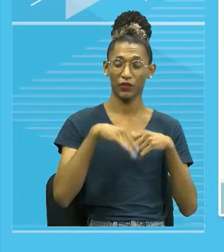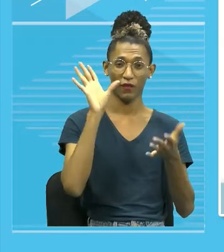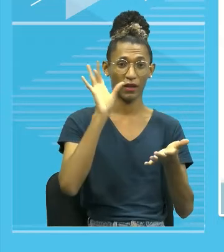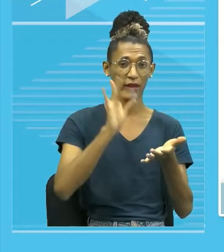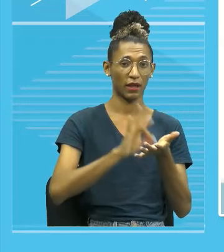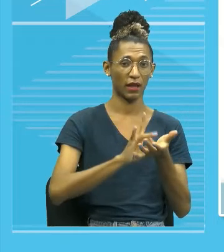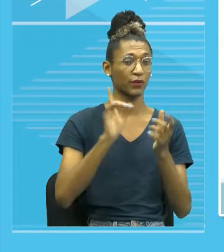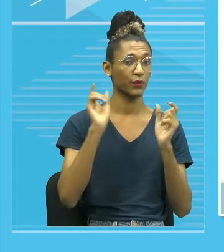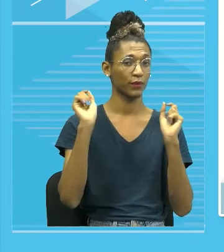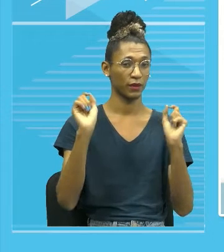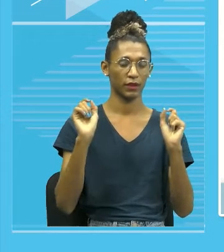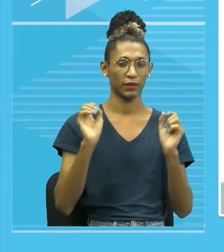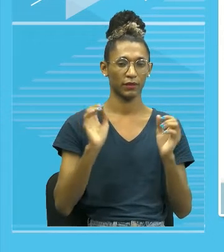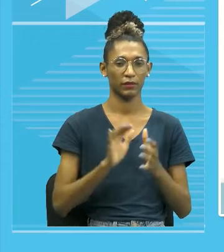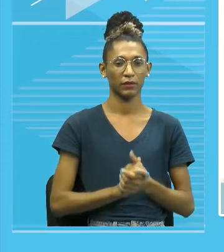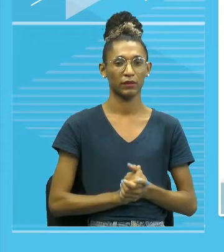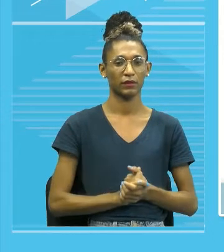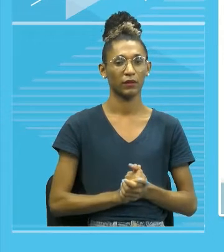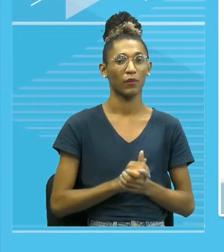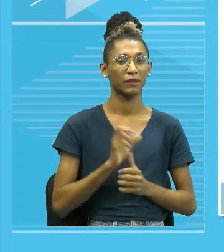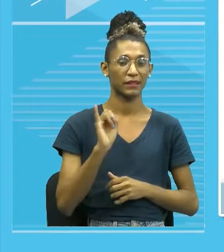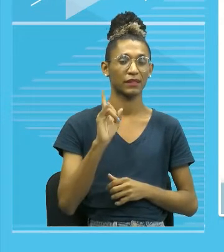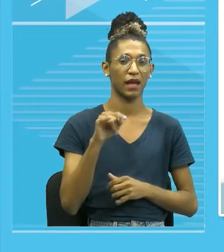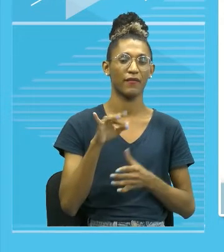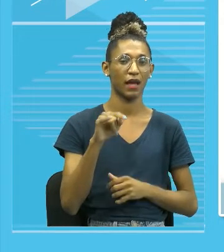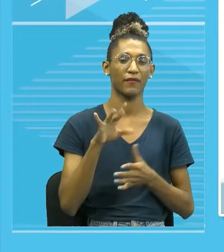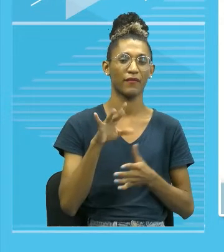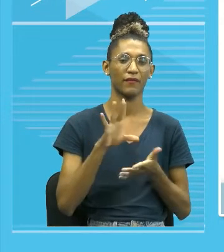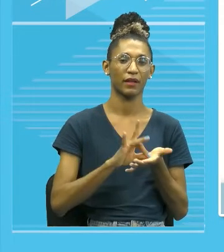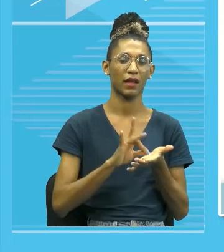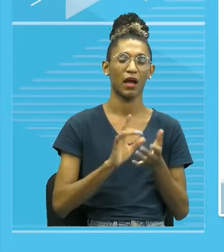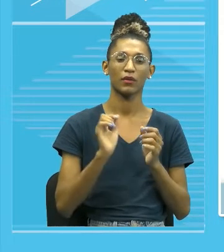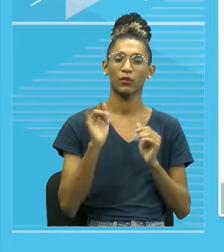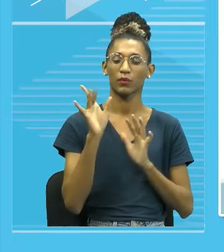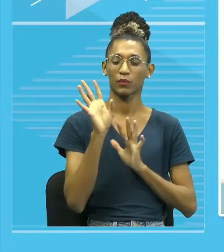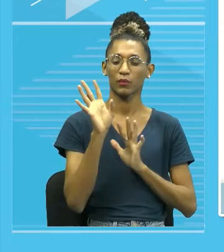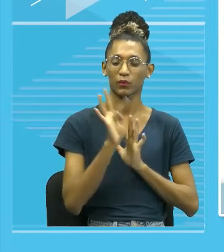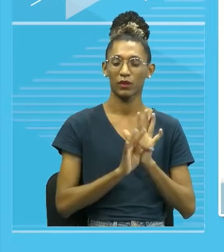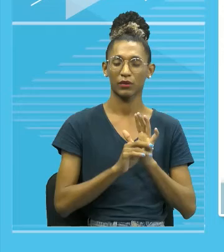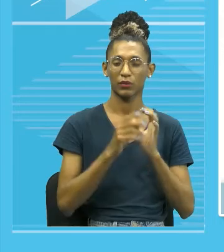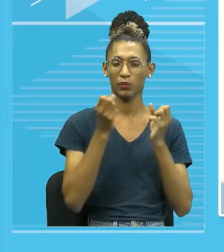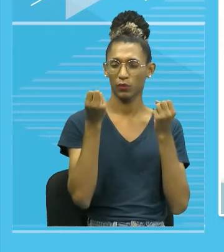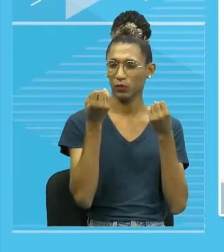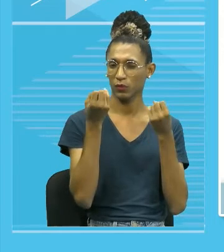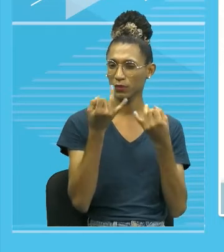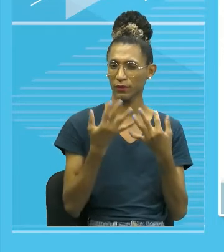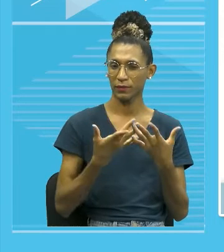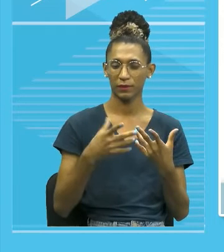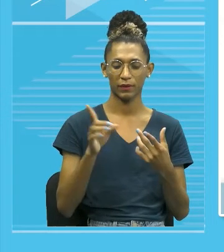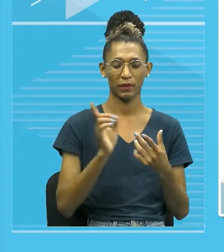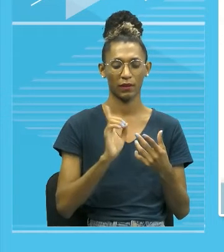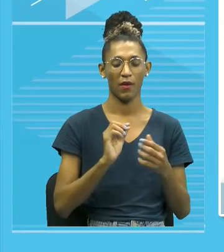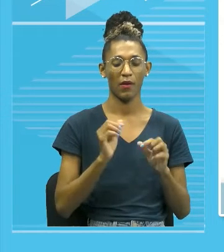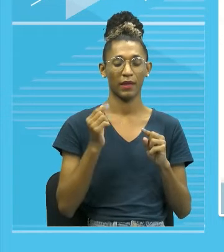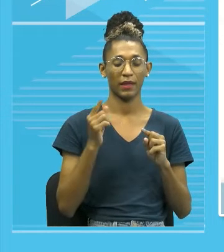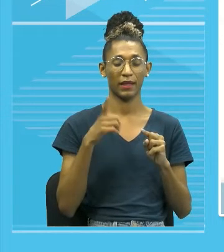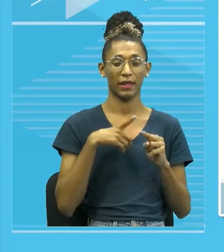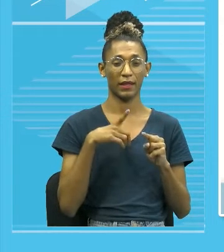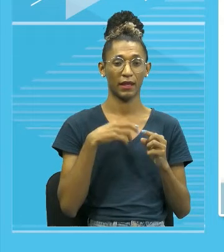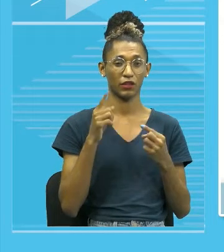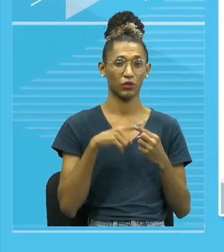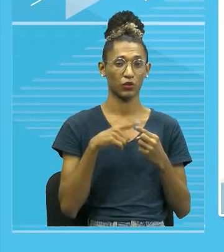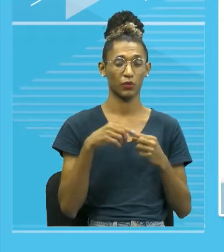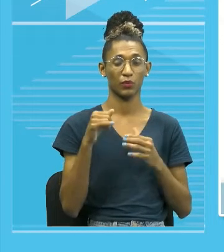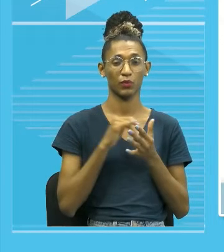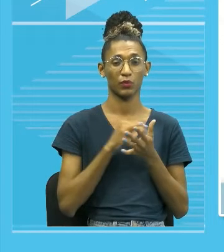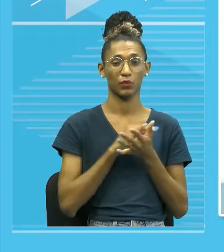então por mais que seja verdade o texto não diz o texto é um específica que esse tipo de preconceito no